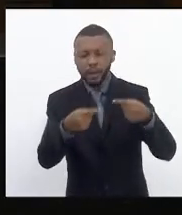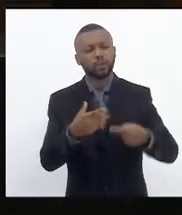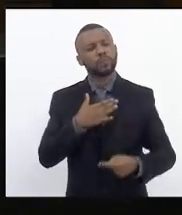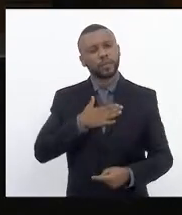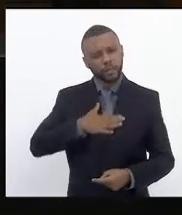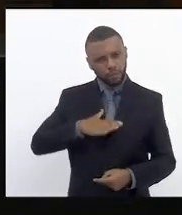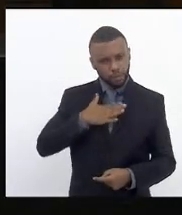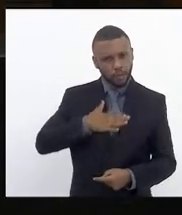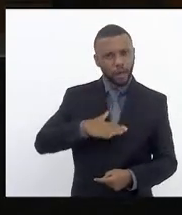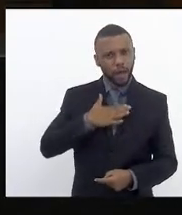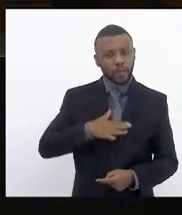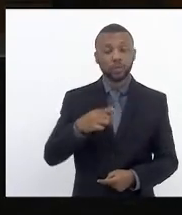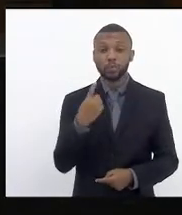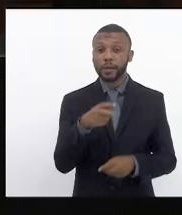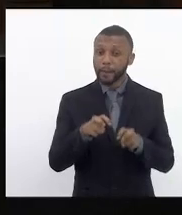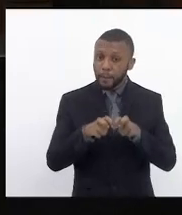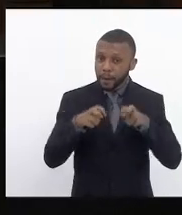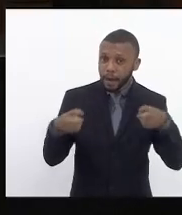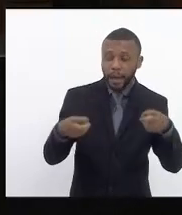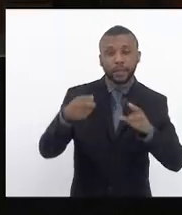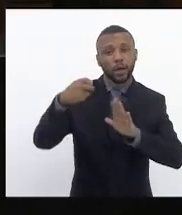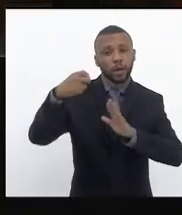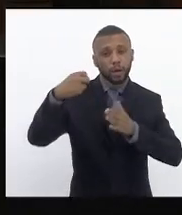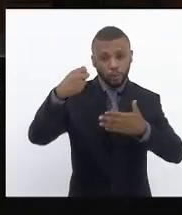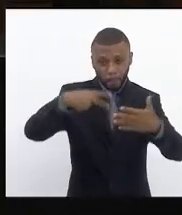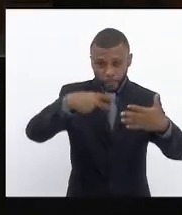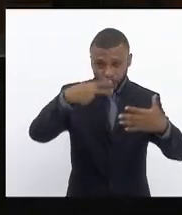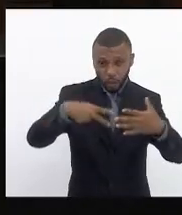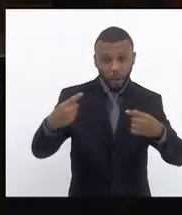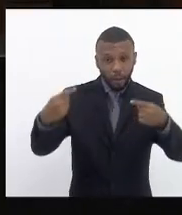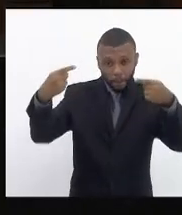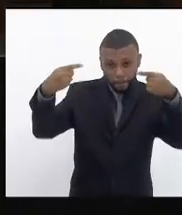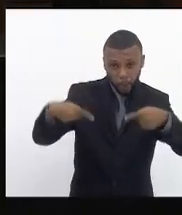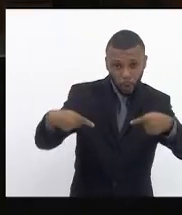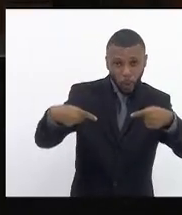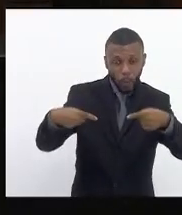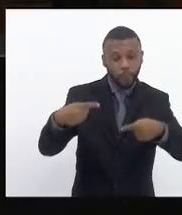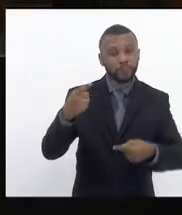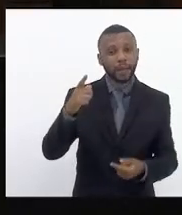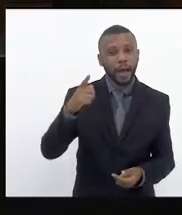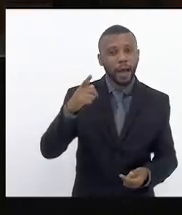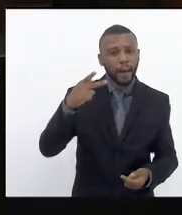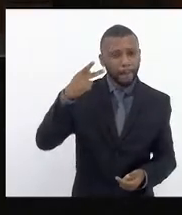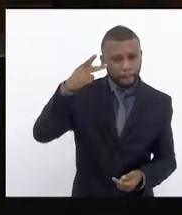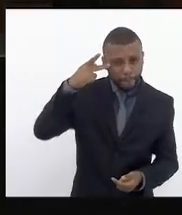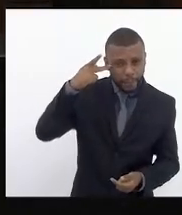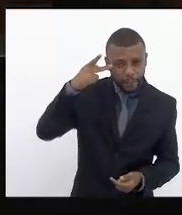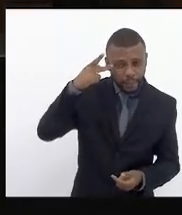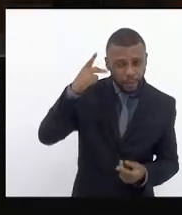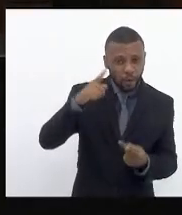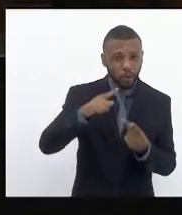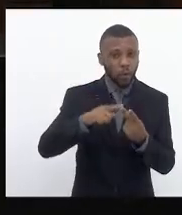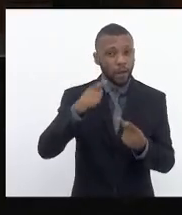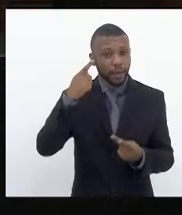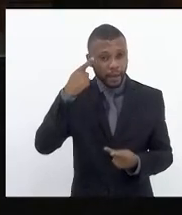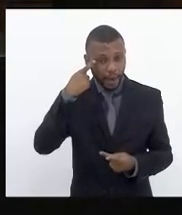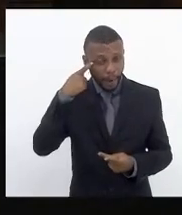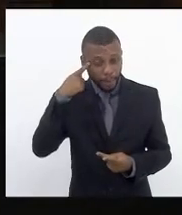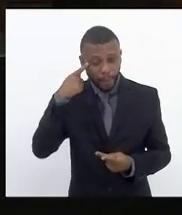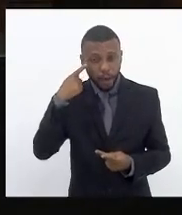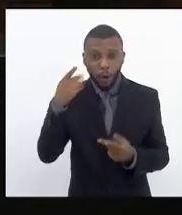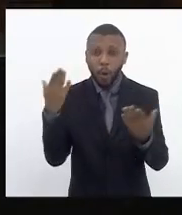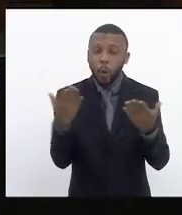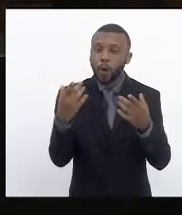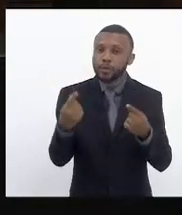tranquilidade Nossa bancada do pessoal que era Oposição a Pezão e Cabral e que hoje é oposição Cláudio Castro